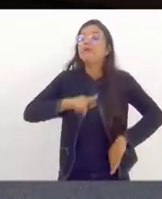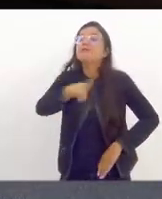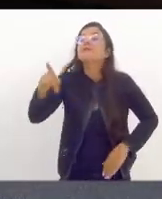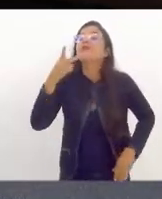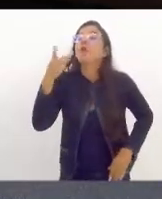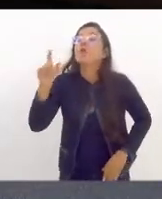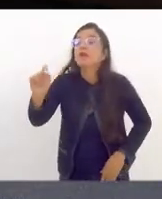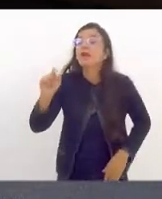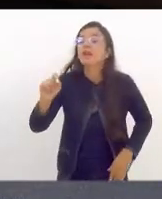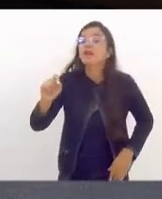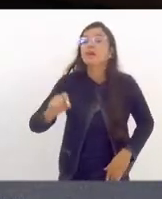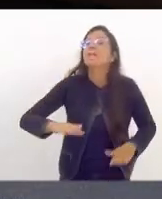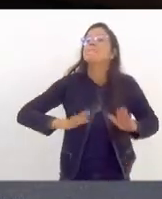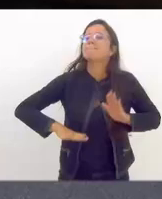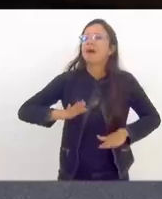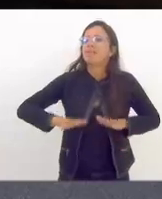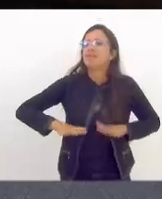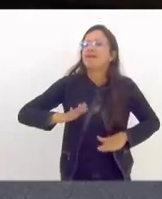dizer